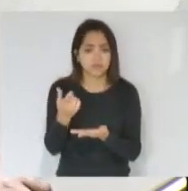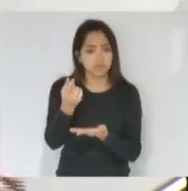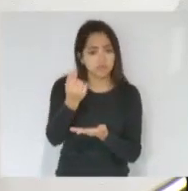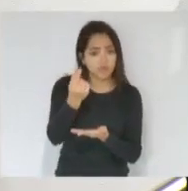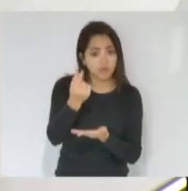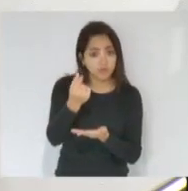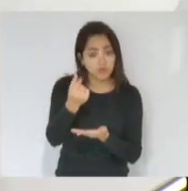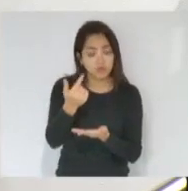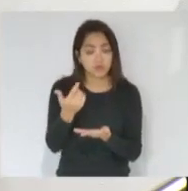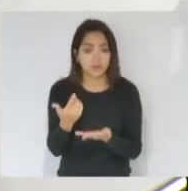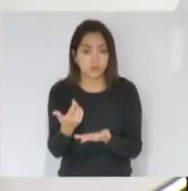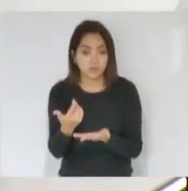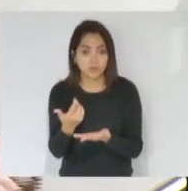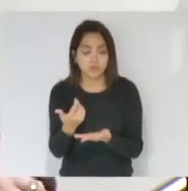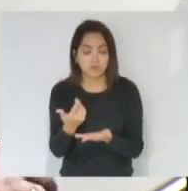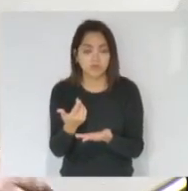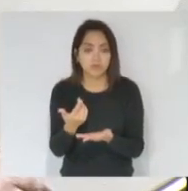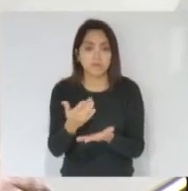recursos